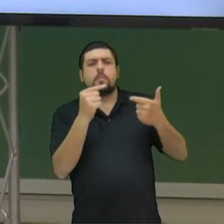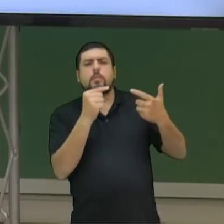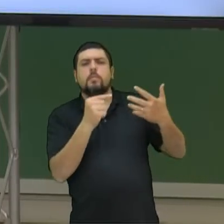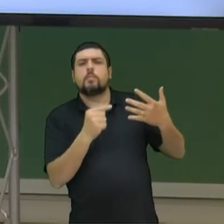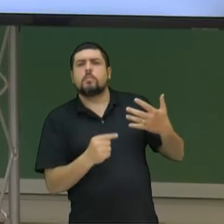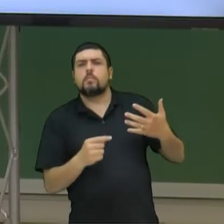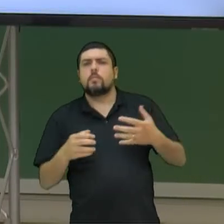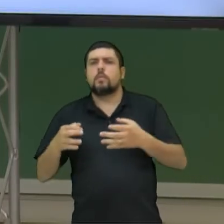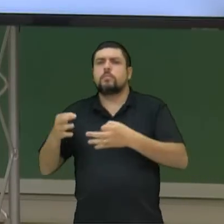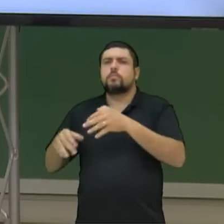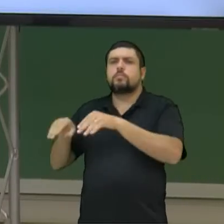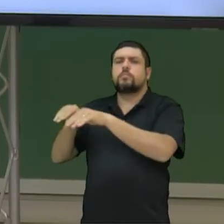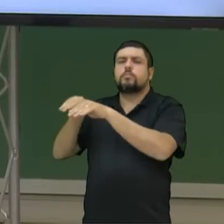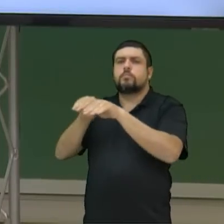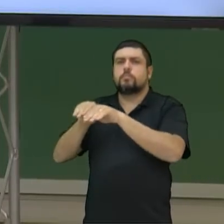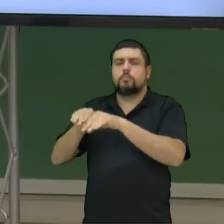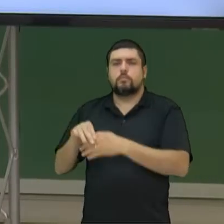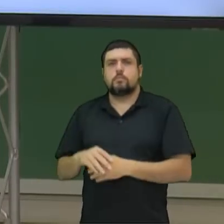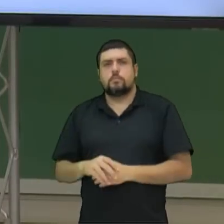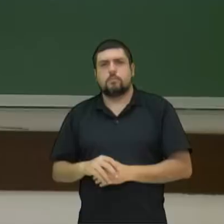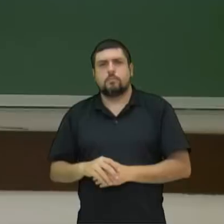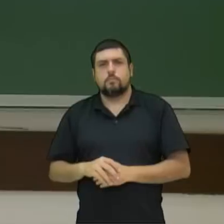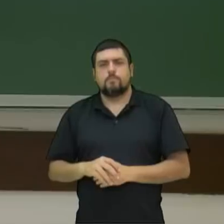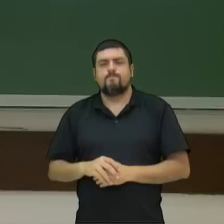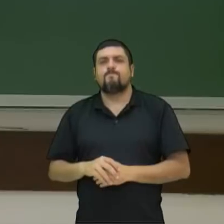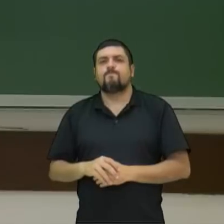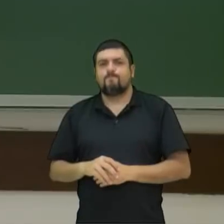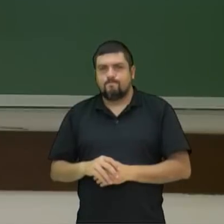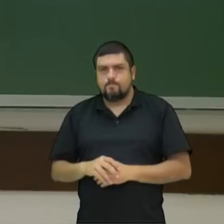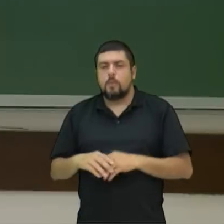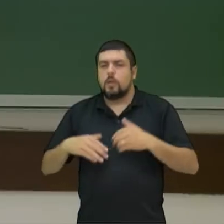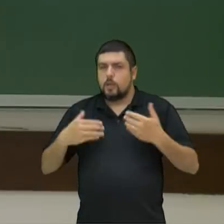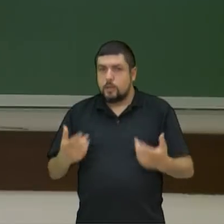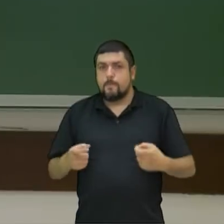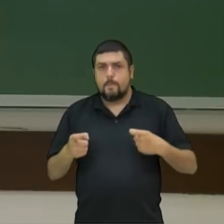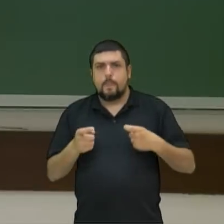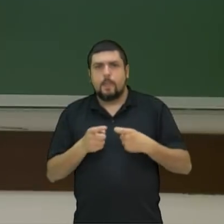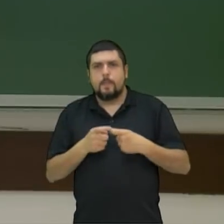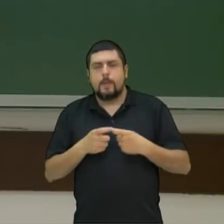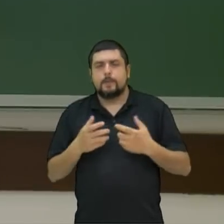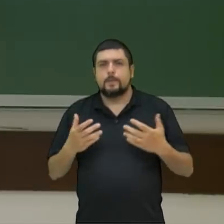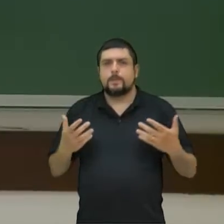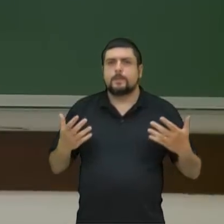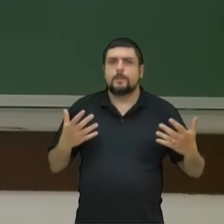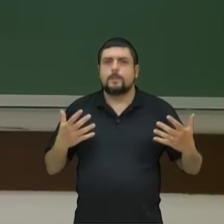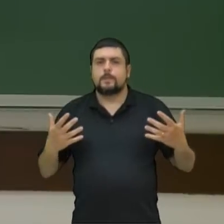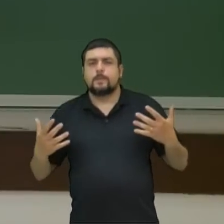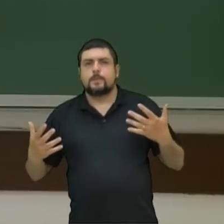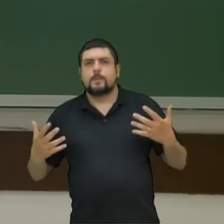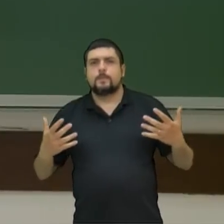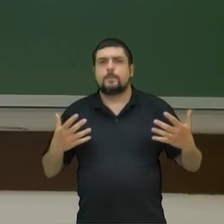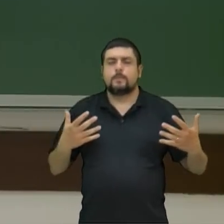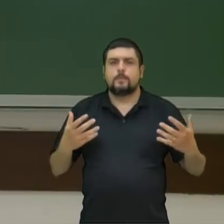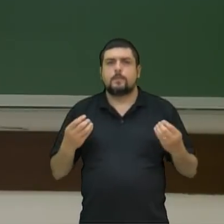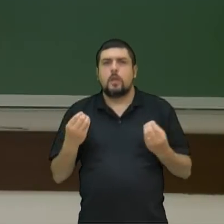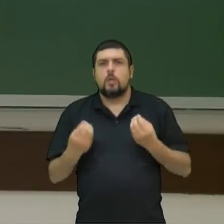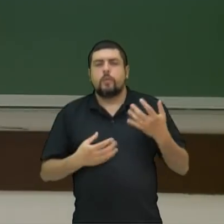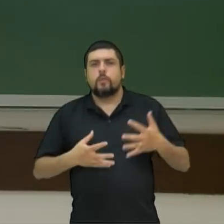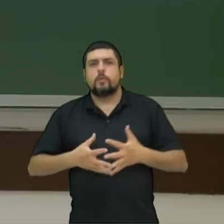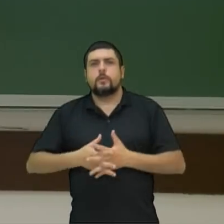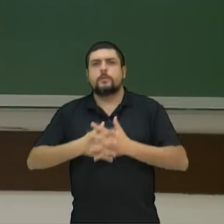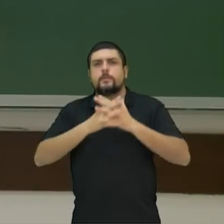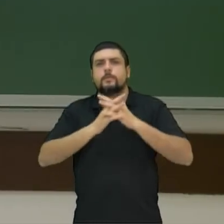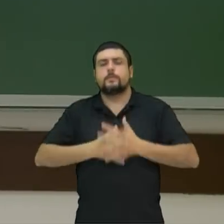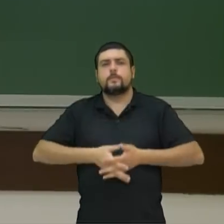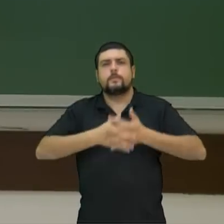justo? Então, vejam só que impasse médico, uma questão bioética que os médicos têm que lidar diariamente